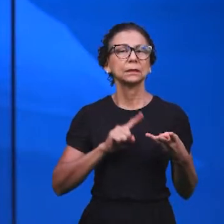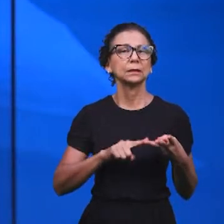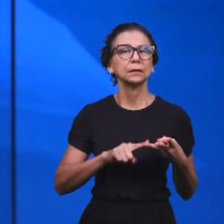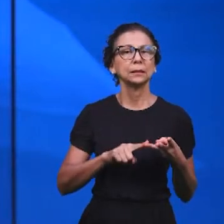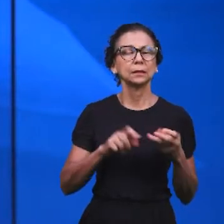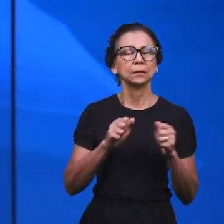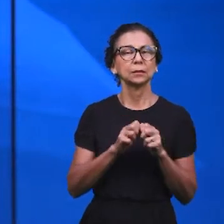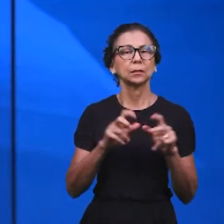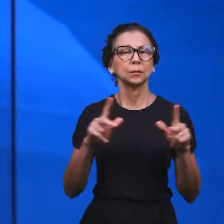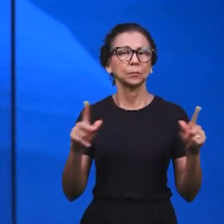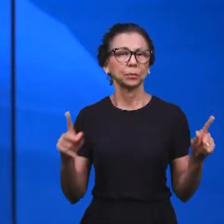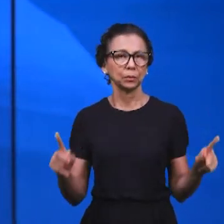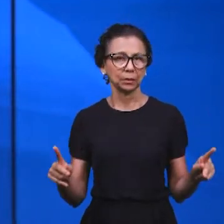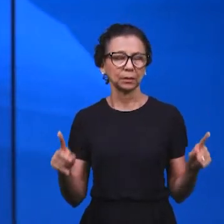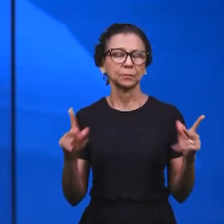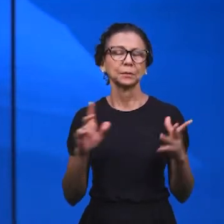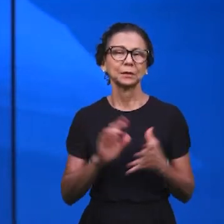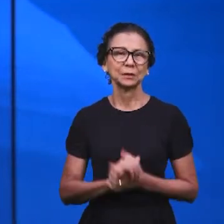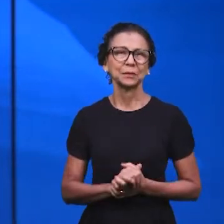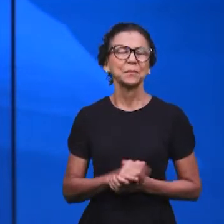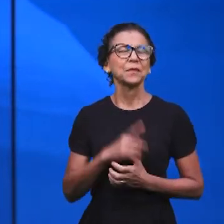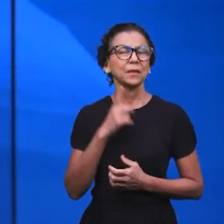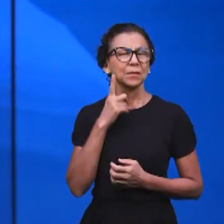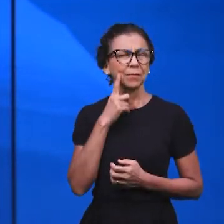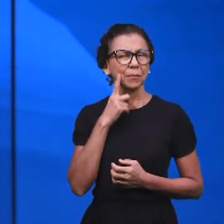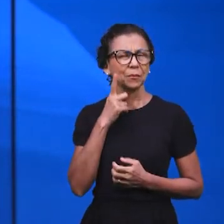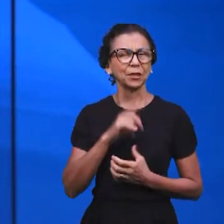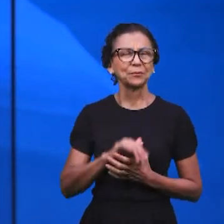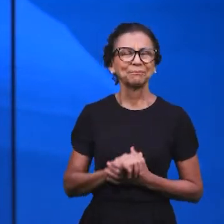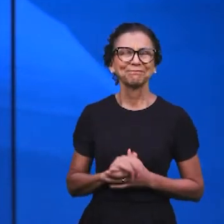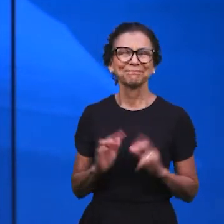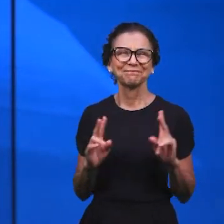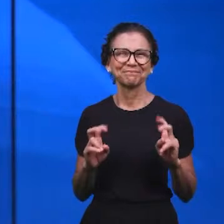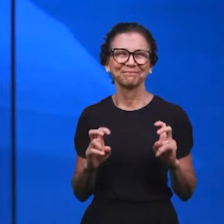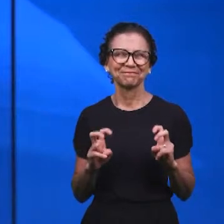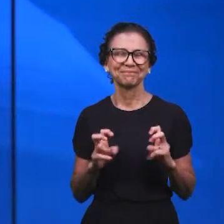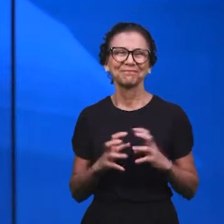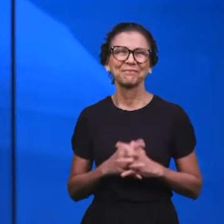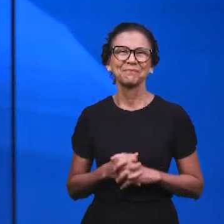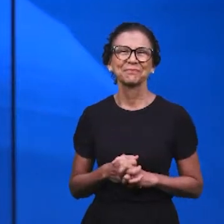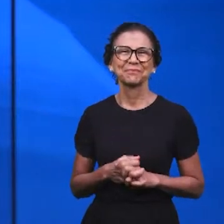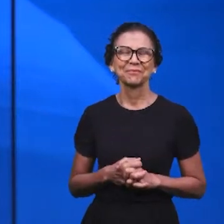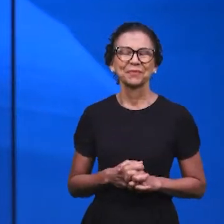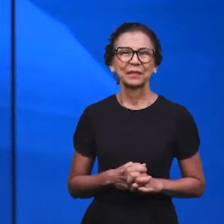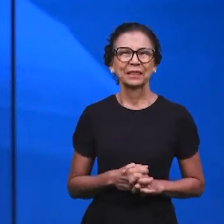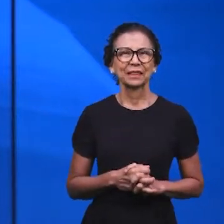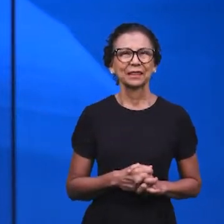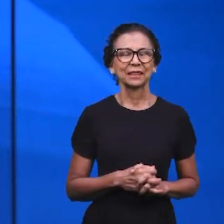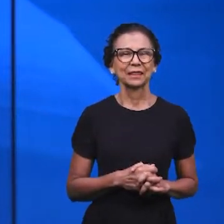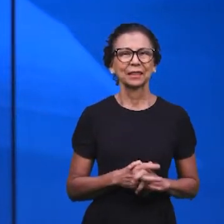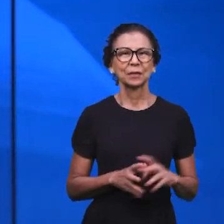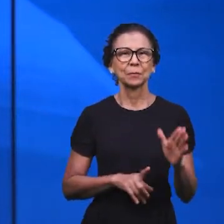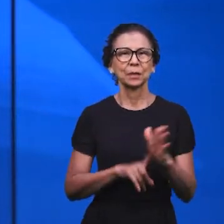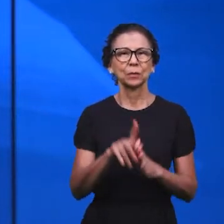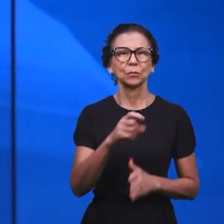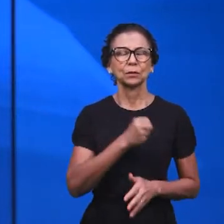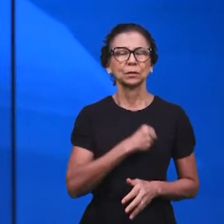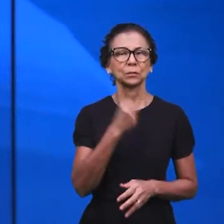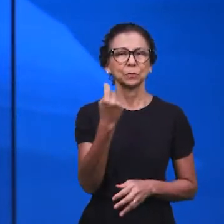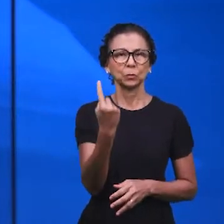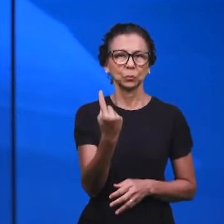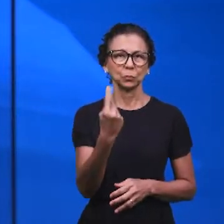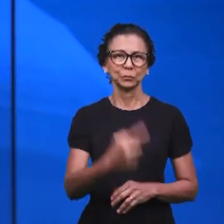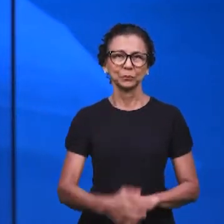também Apocalipse, capítulo 19. Vamos então ao nosso assunto, começando pela nossa primeira